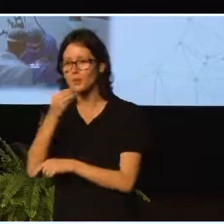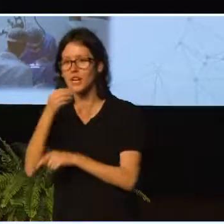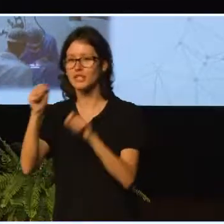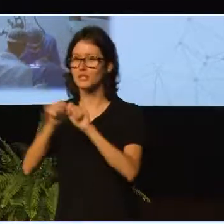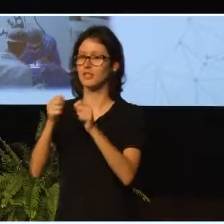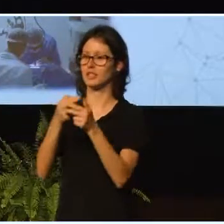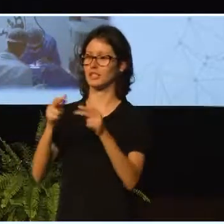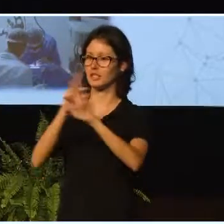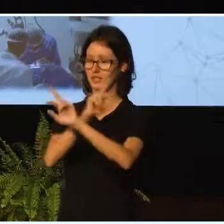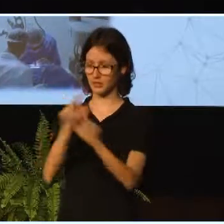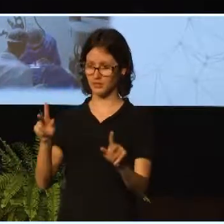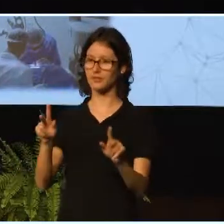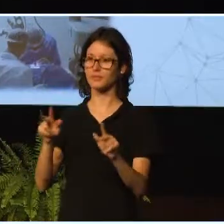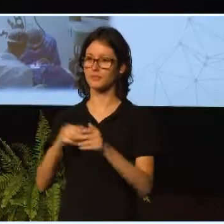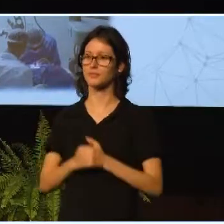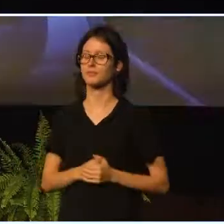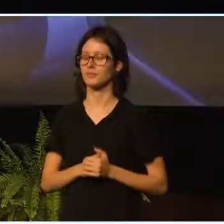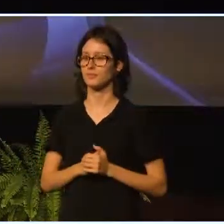inovações.